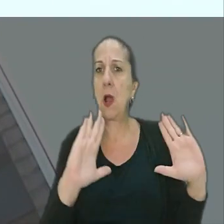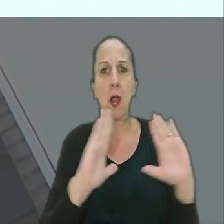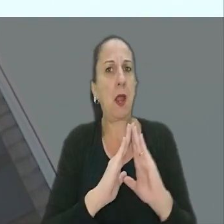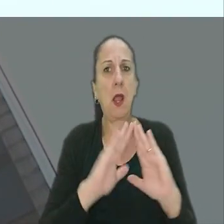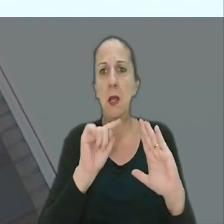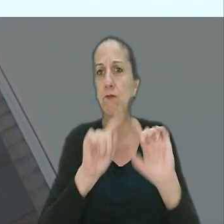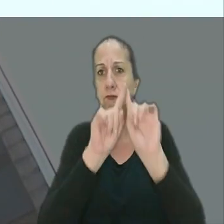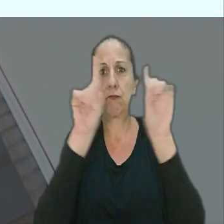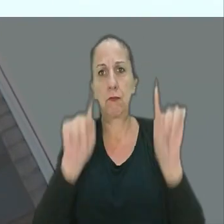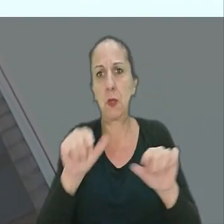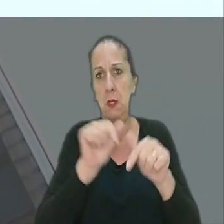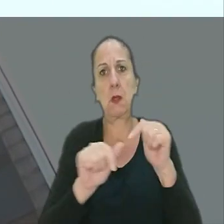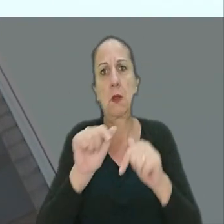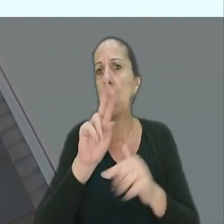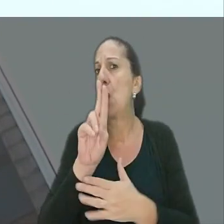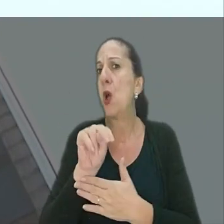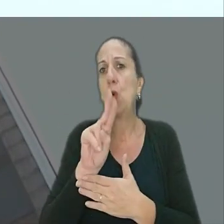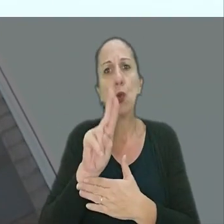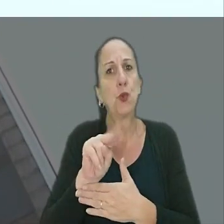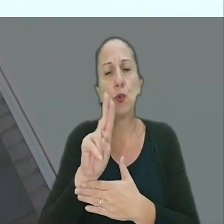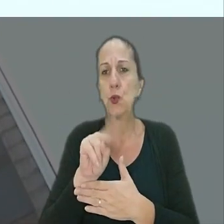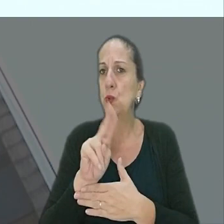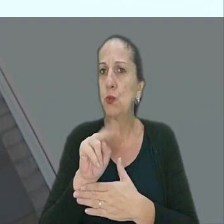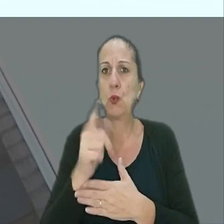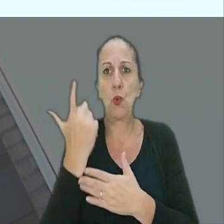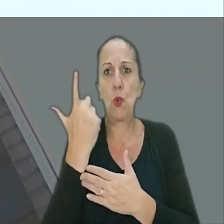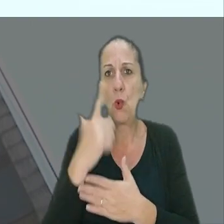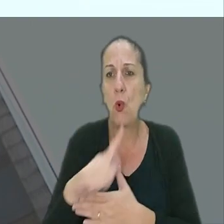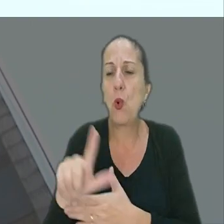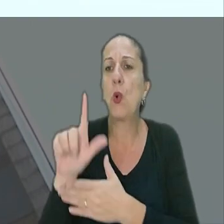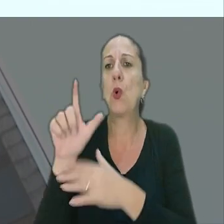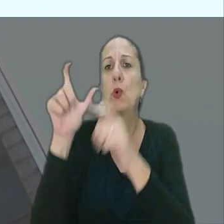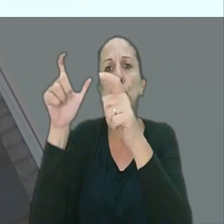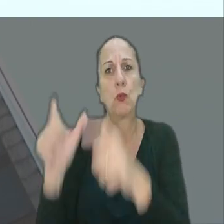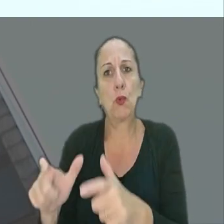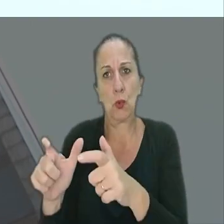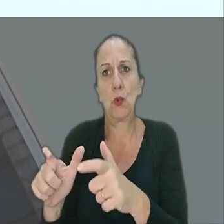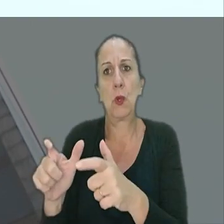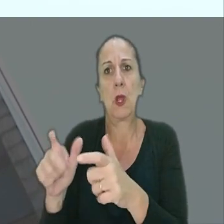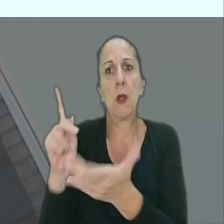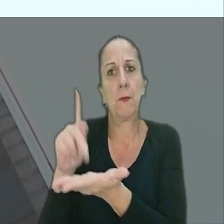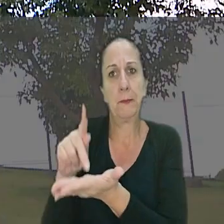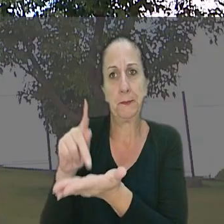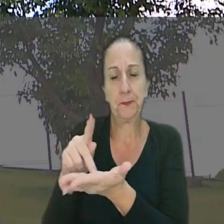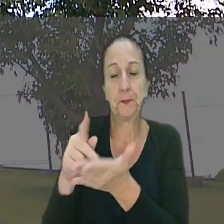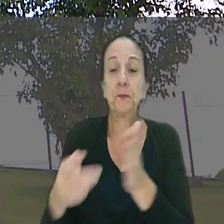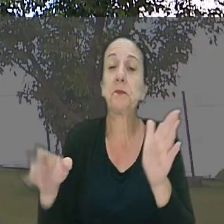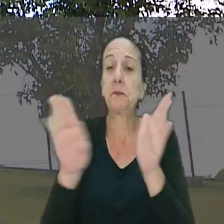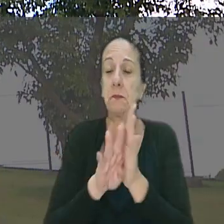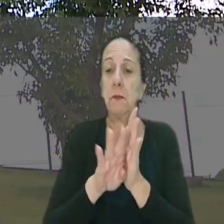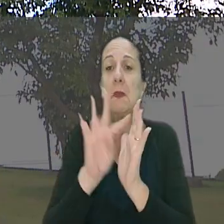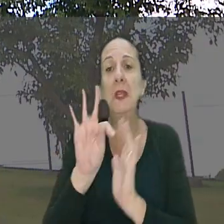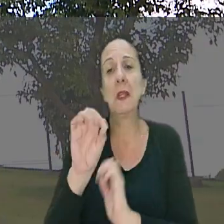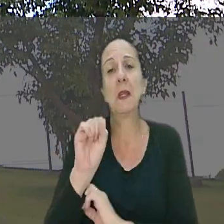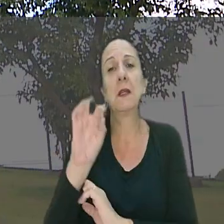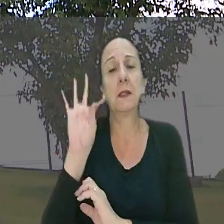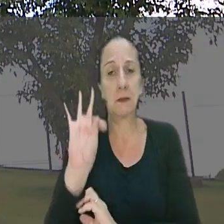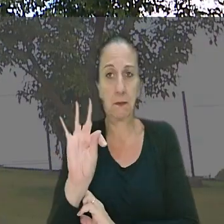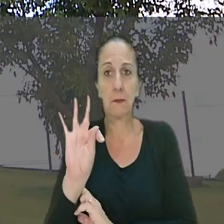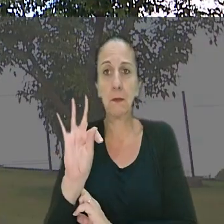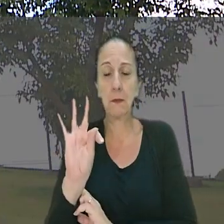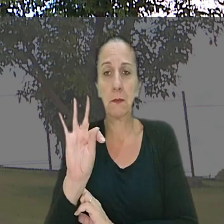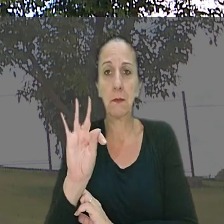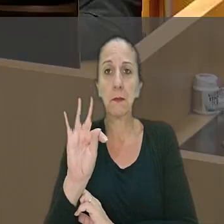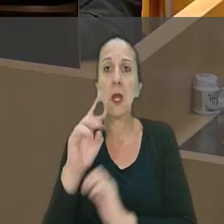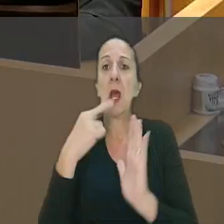de domicílio do trabalhador, pois ele nunca chegou a se estabelecer de fato nesses locais. O caso chegou ao Tribunal Superior